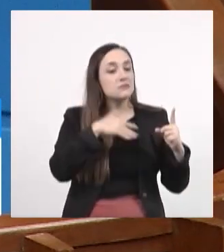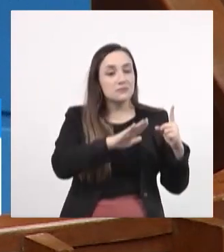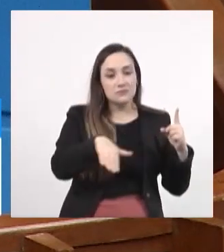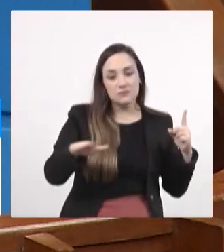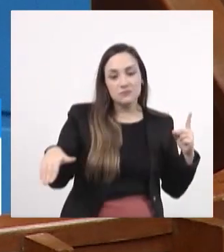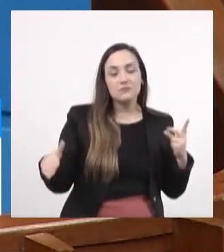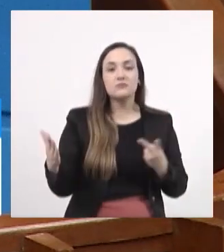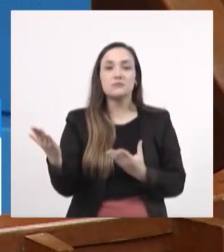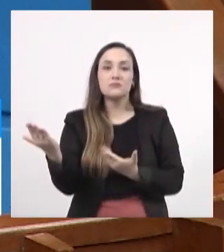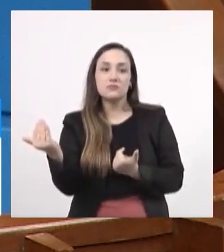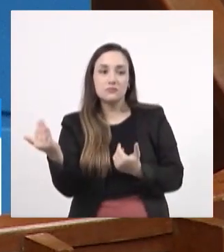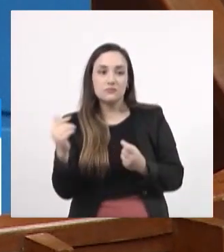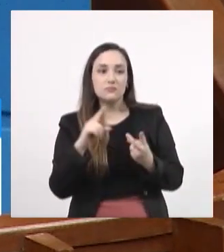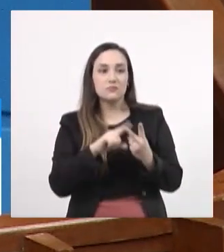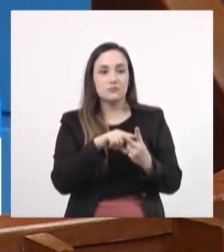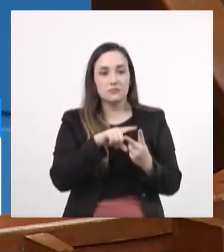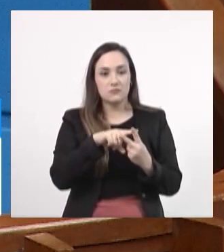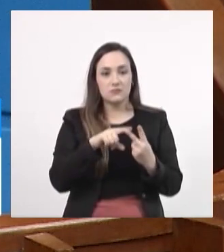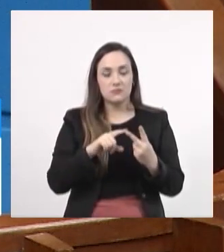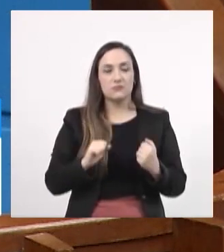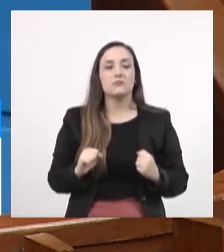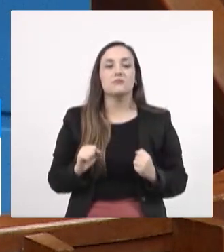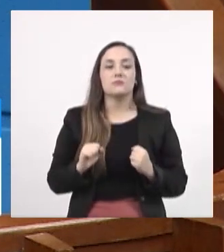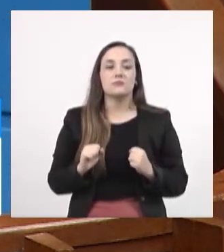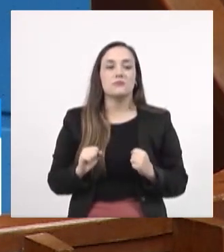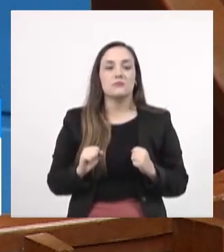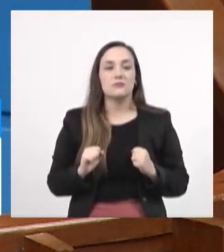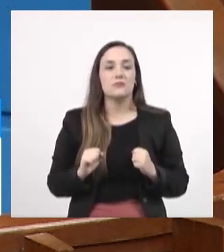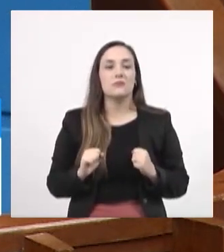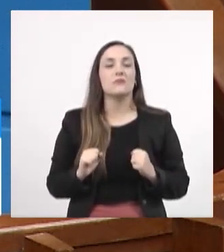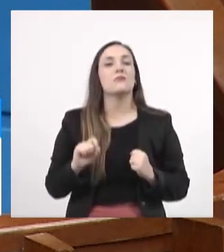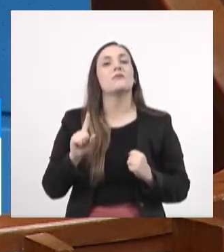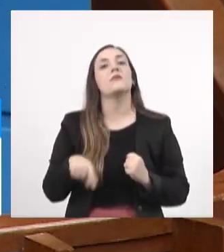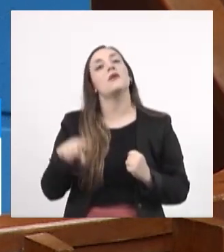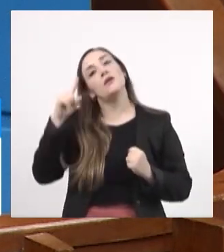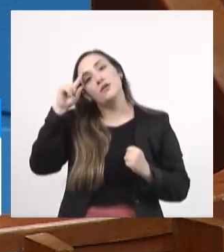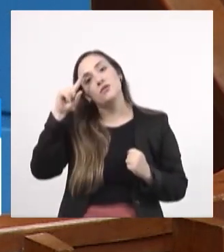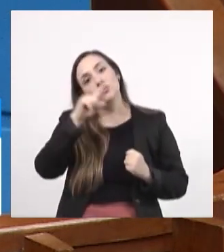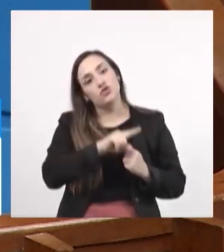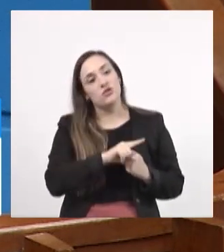e adolescentes. Esse dia foi intitulado